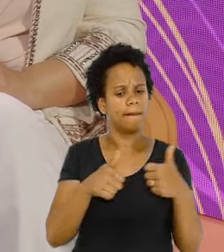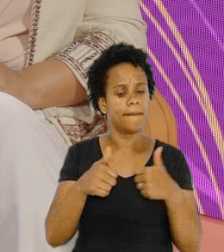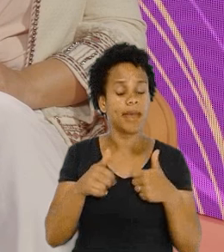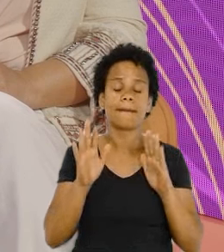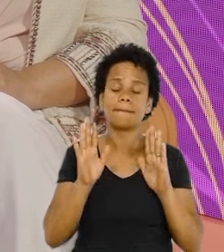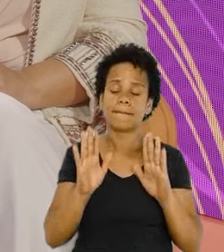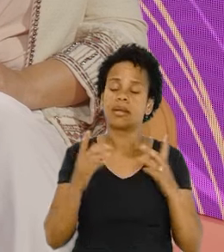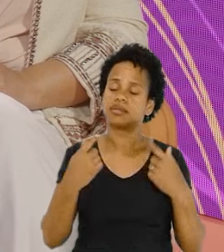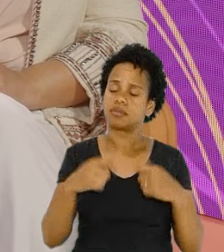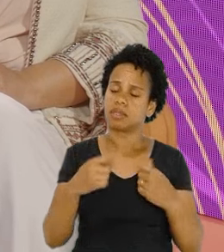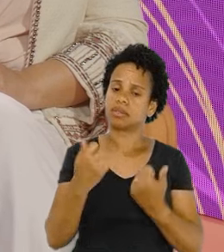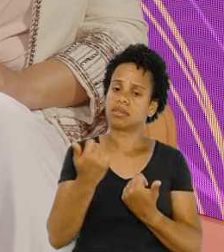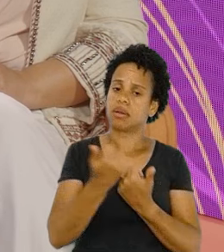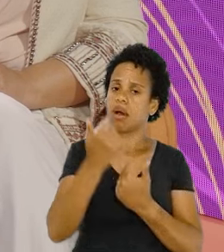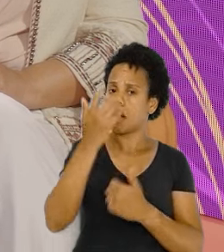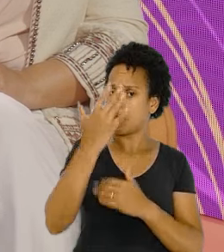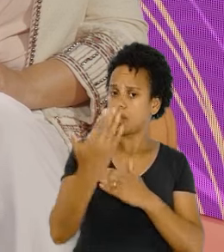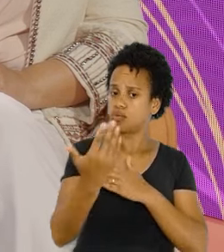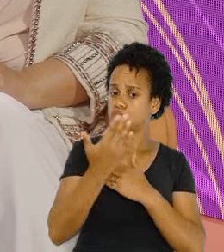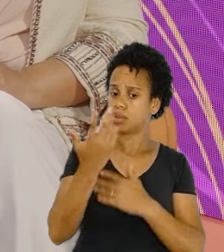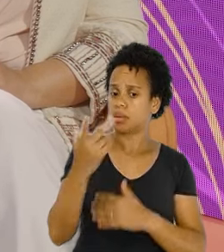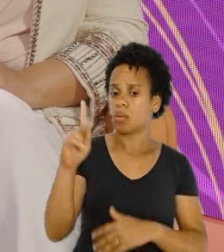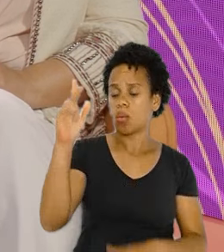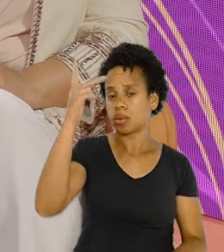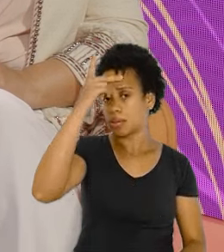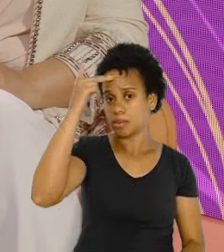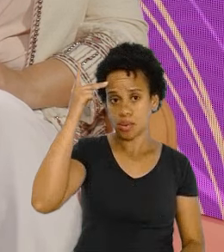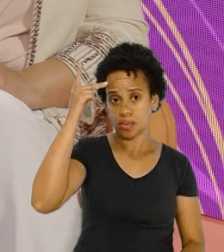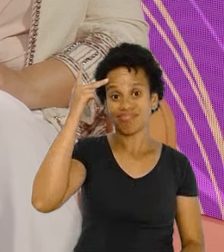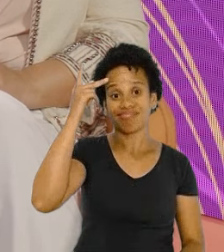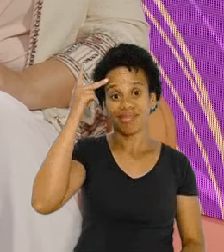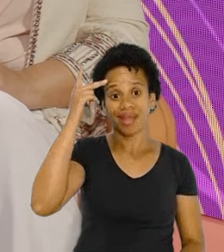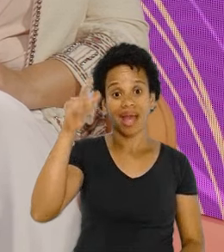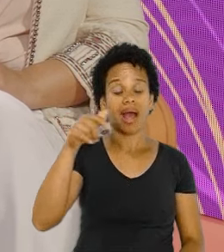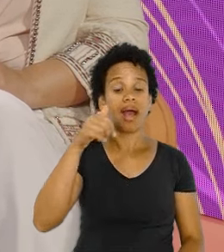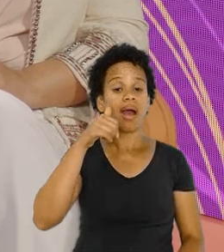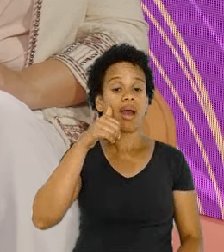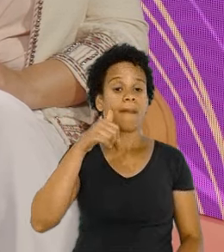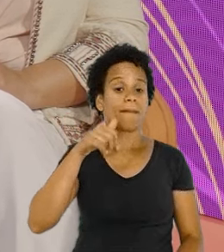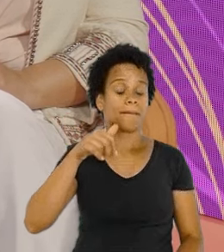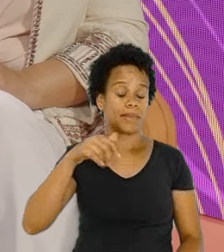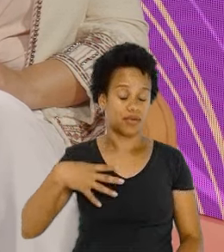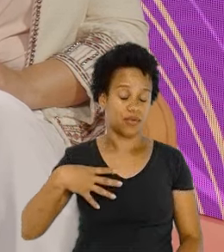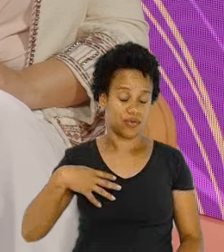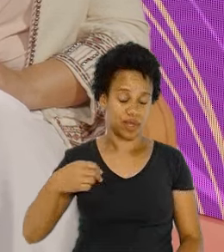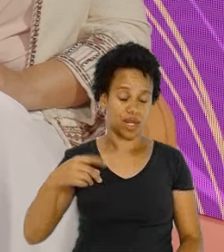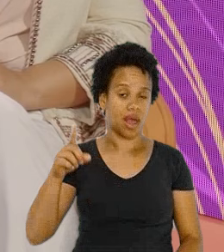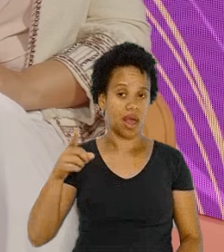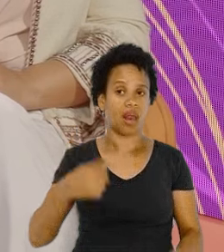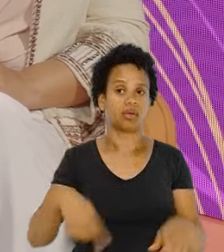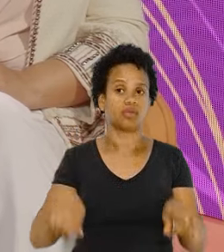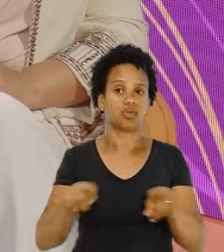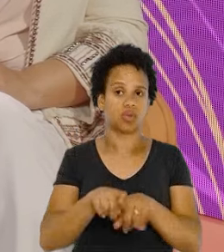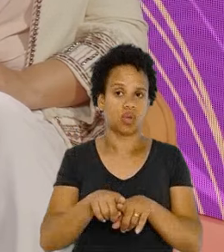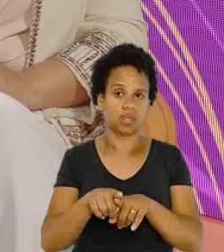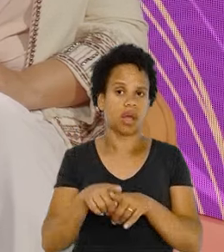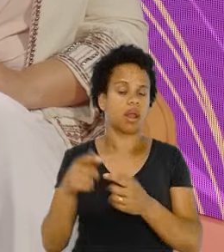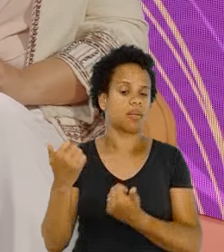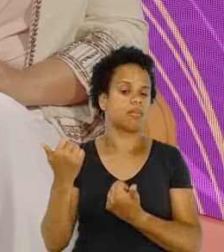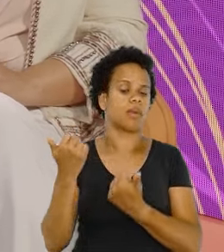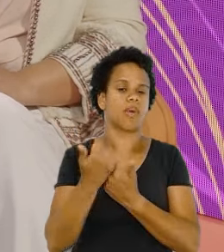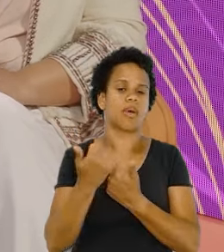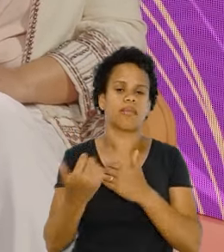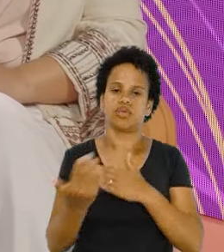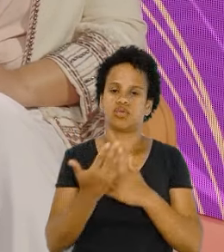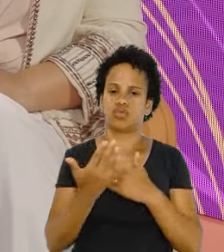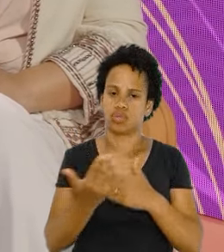sempre vai precisar da ajuda de alguém e eu tenho a minha filha que é o meu braço direito que é minha s Ah ela tá com você hoje no negócio